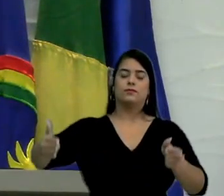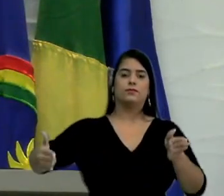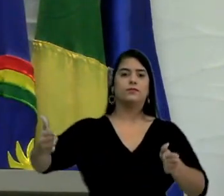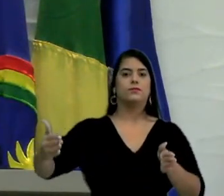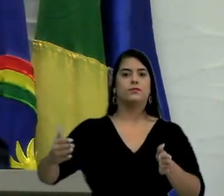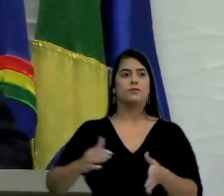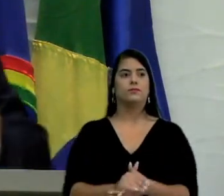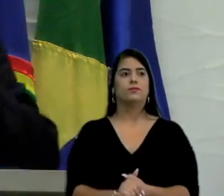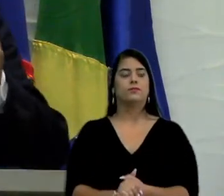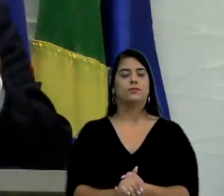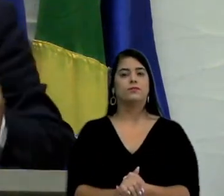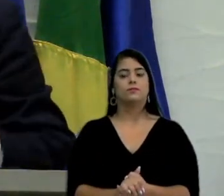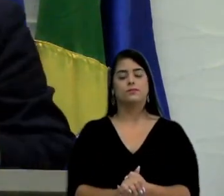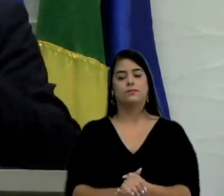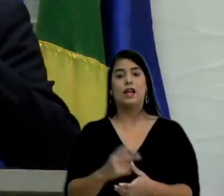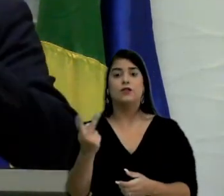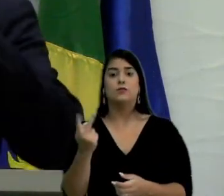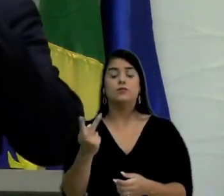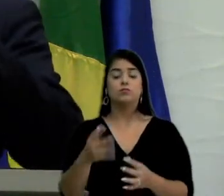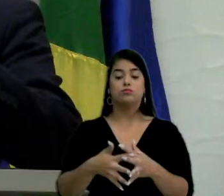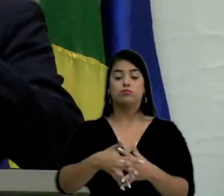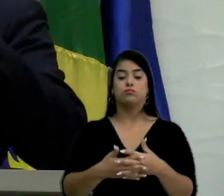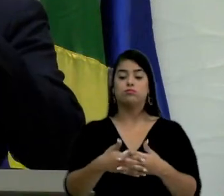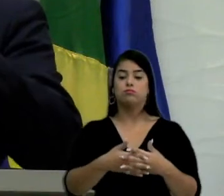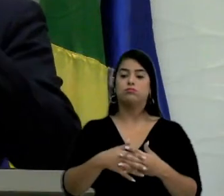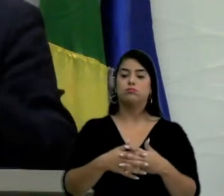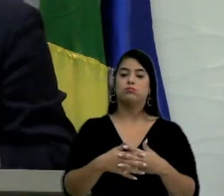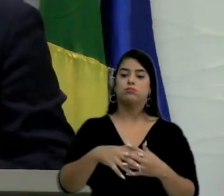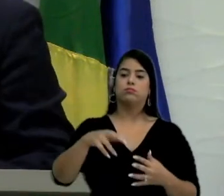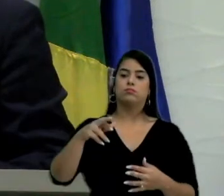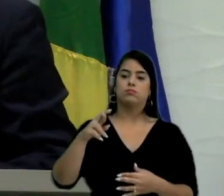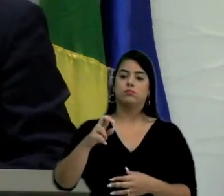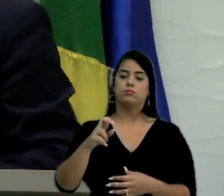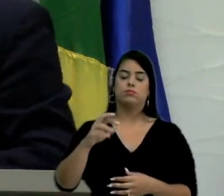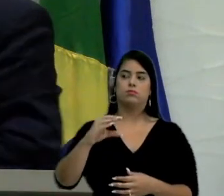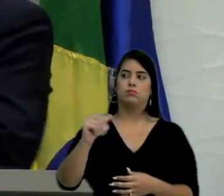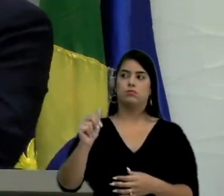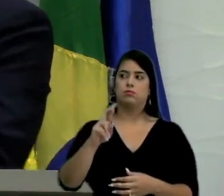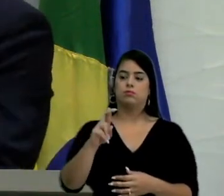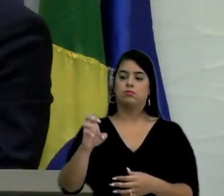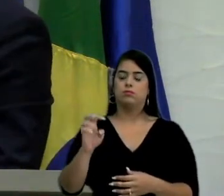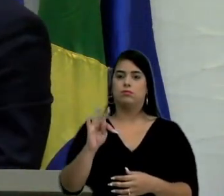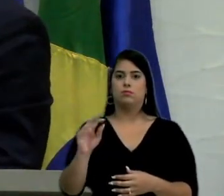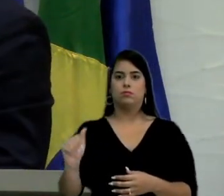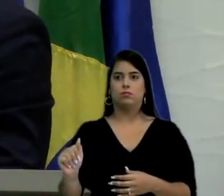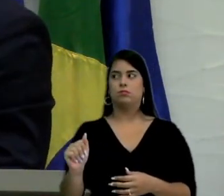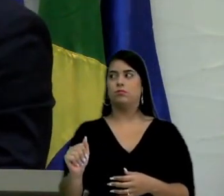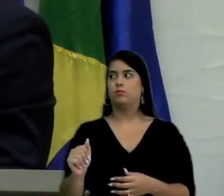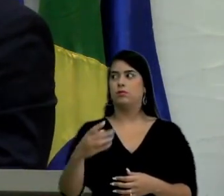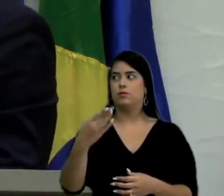aberta mais duas carretas reboque tanque tratou com 4000 L